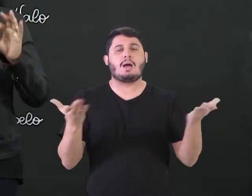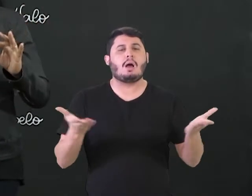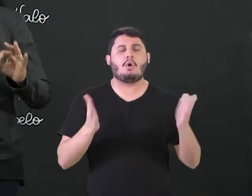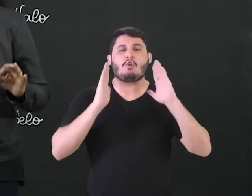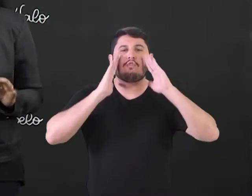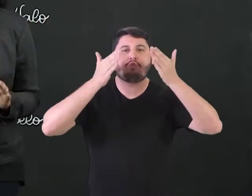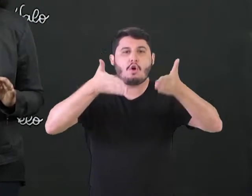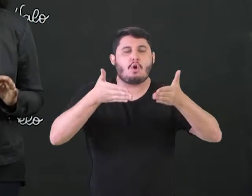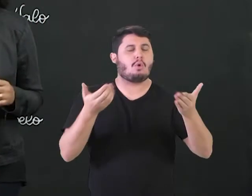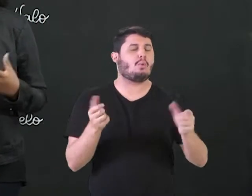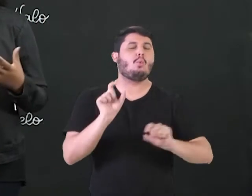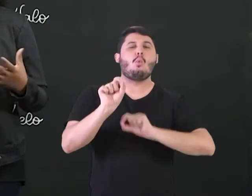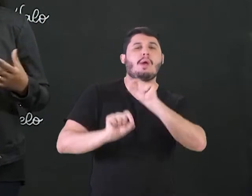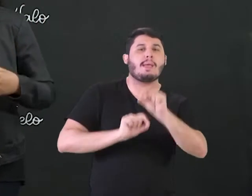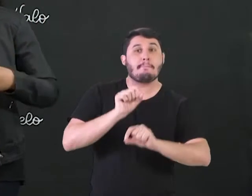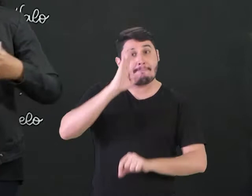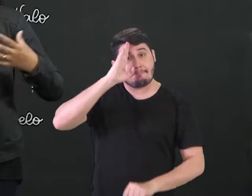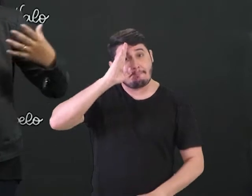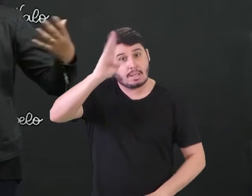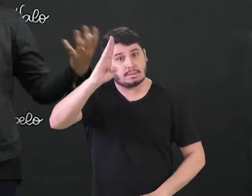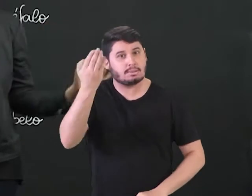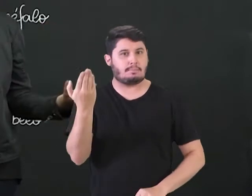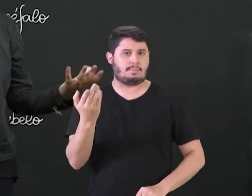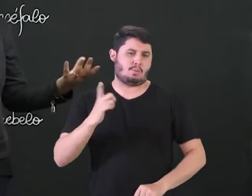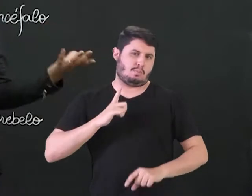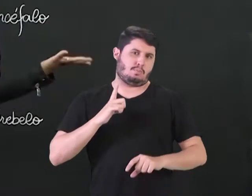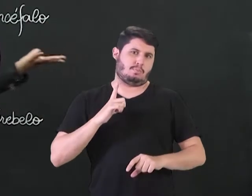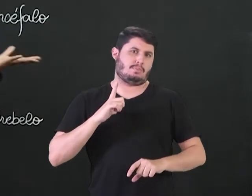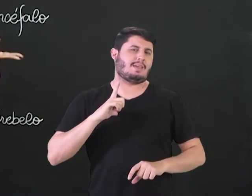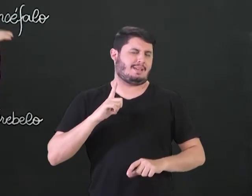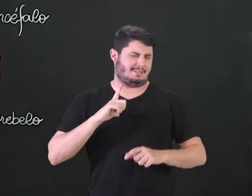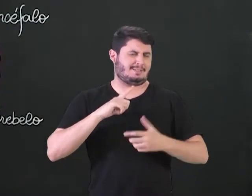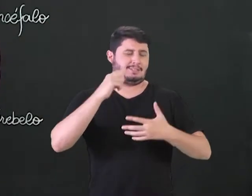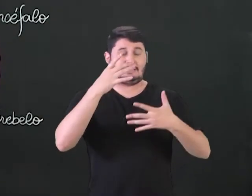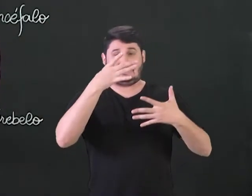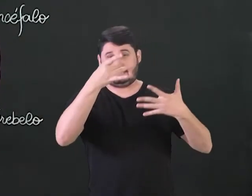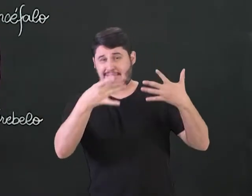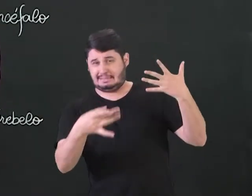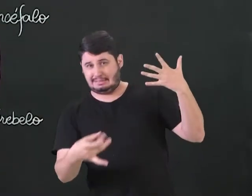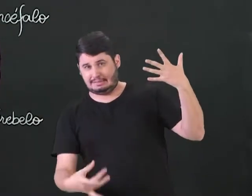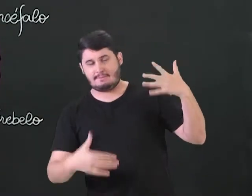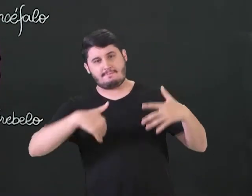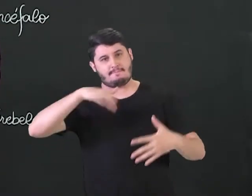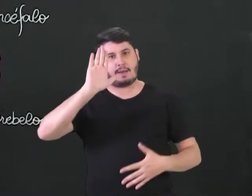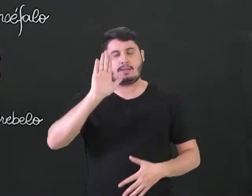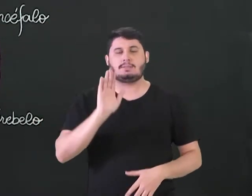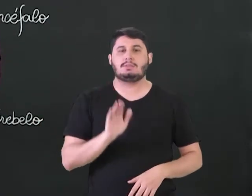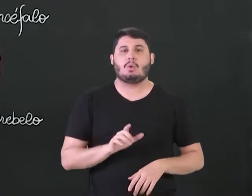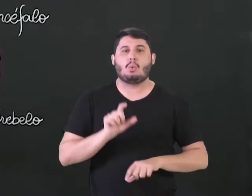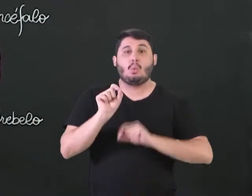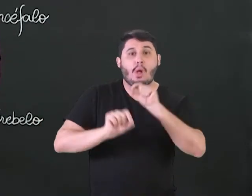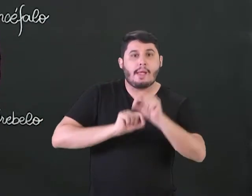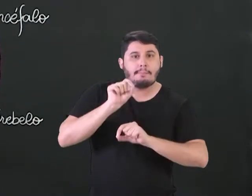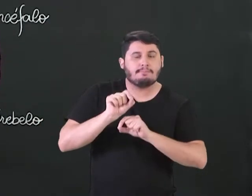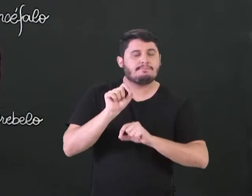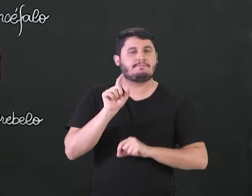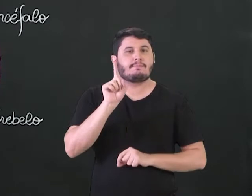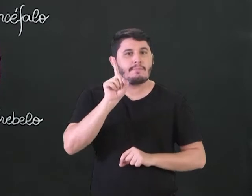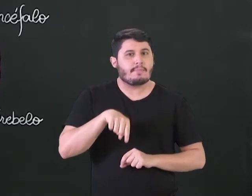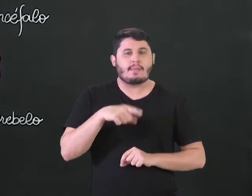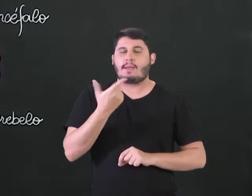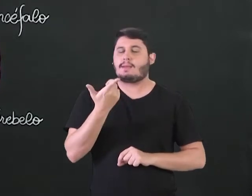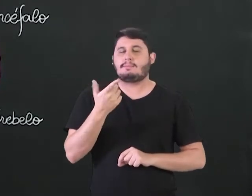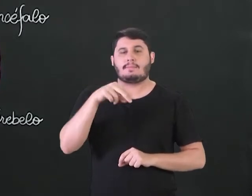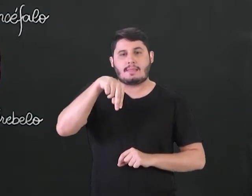principal. Quem é o ator principal, que na verdade são bilhões de atores? Ele, o neurônio. O neurônio é a célula principal do